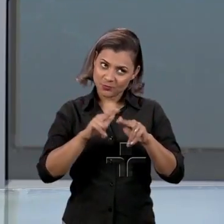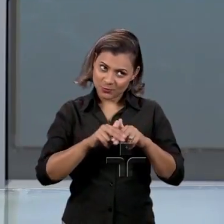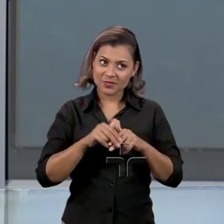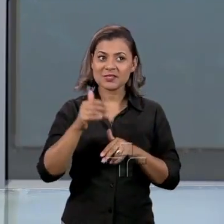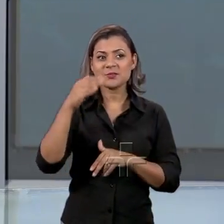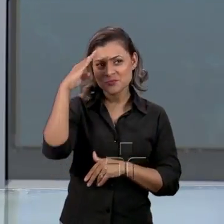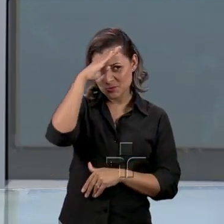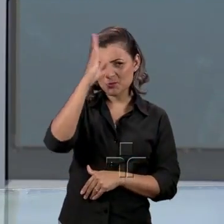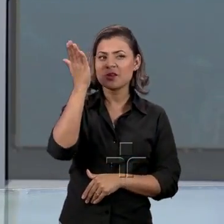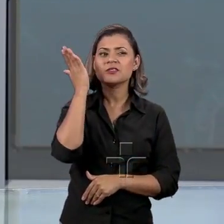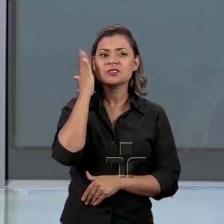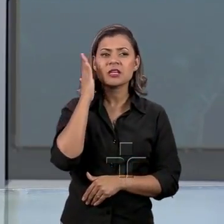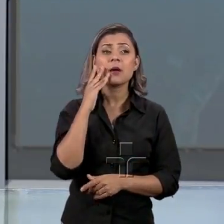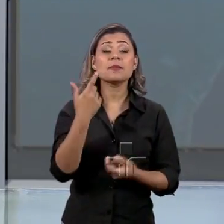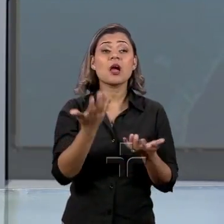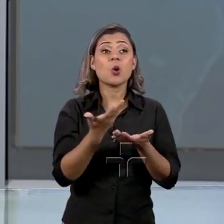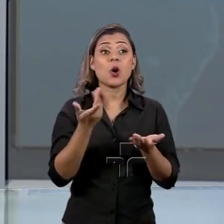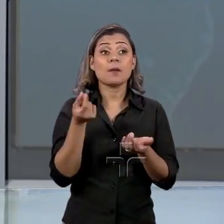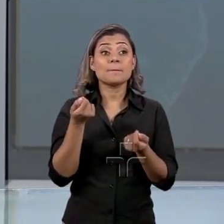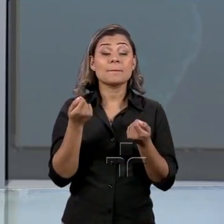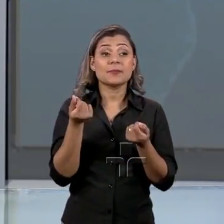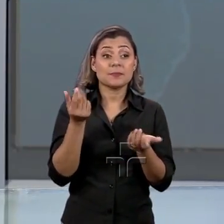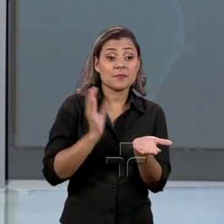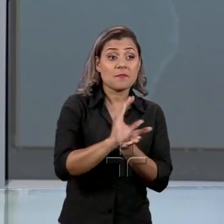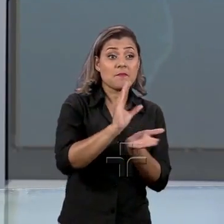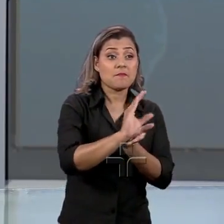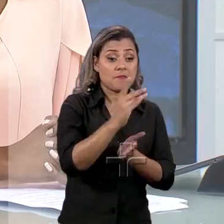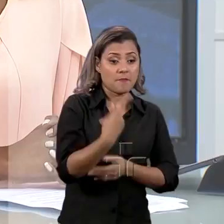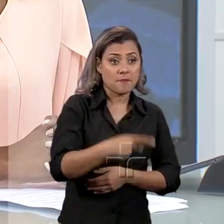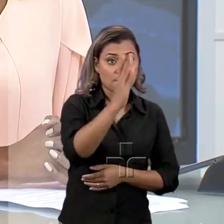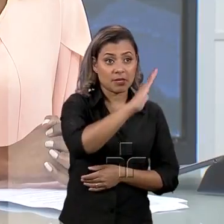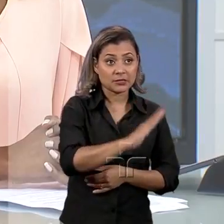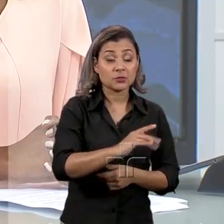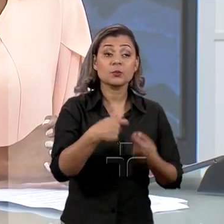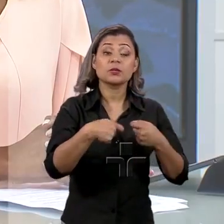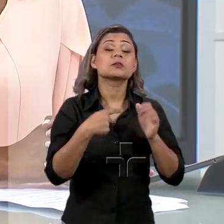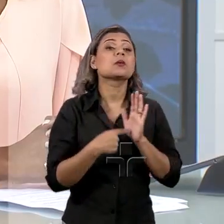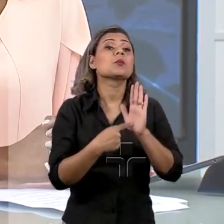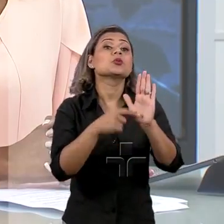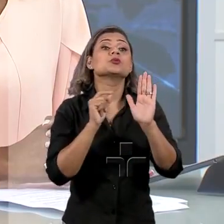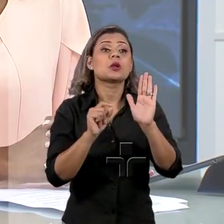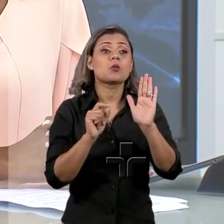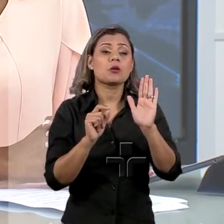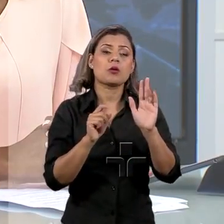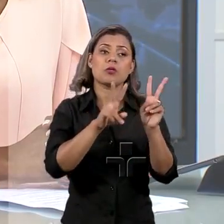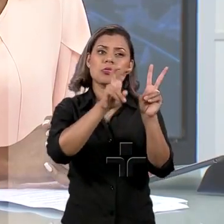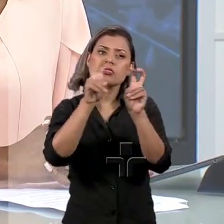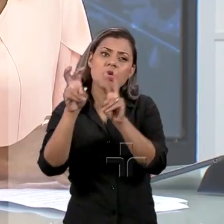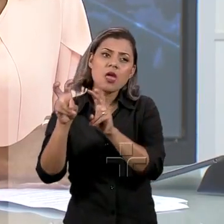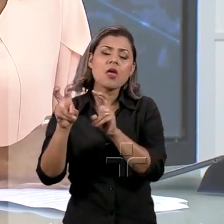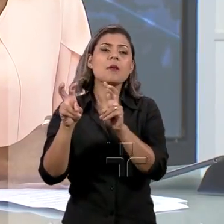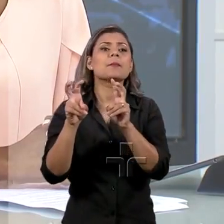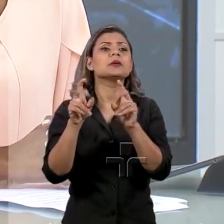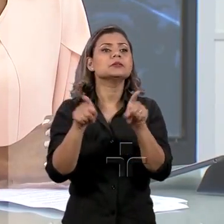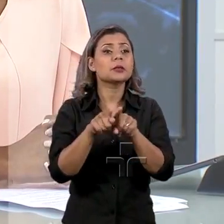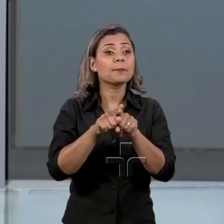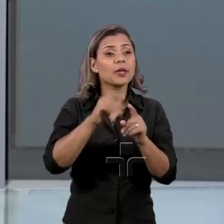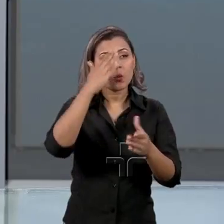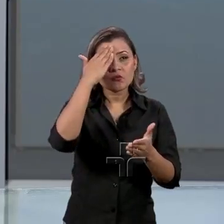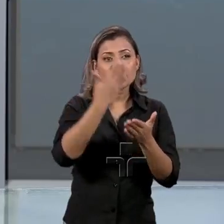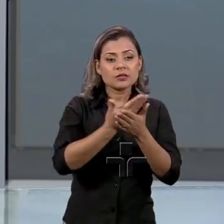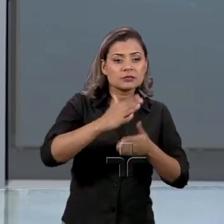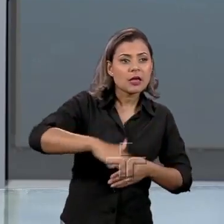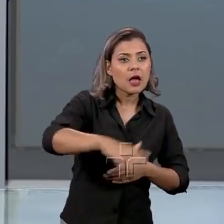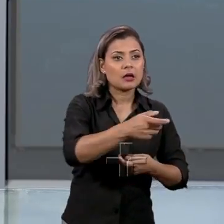que precisa atrair investimentos, né, para o país e que, para isso, ele precisa sinalizar com alguns fatores de confiança no